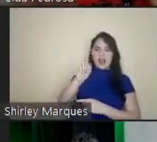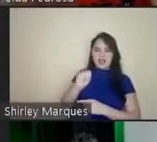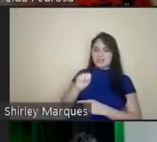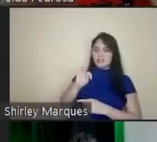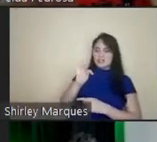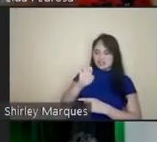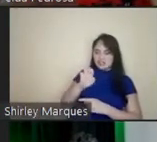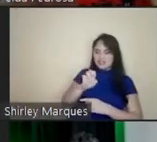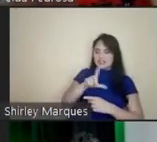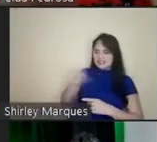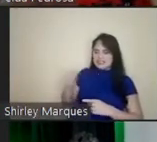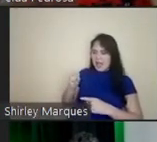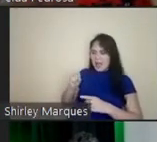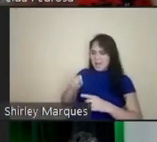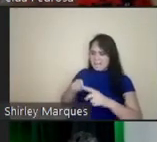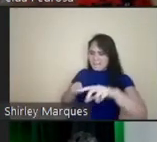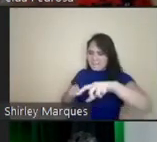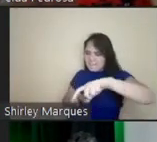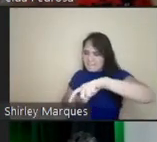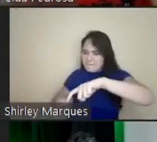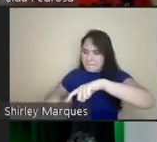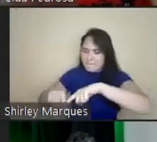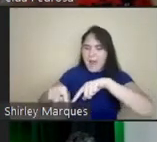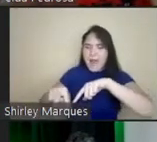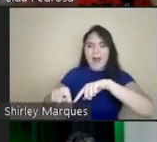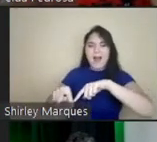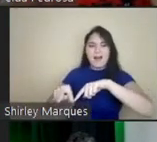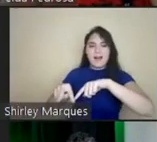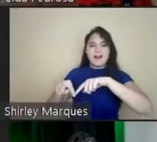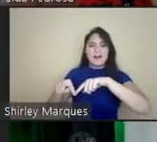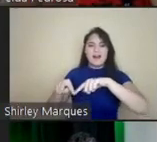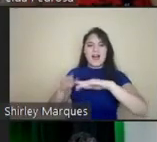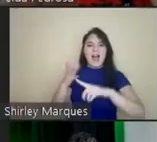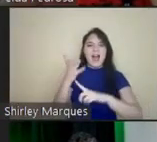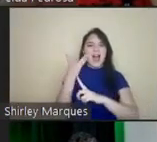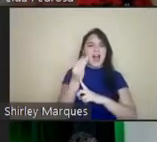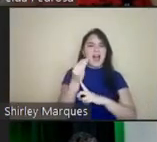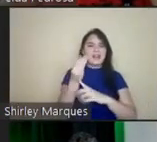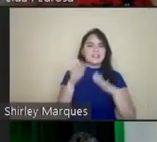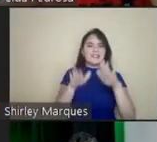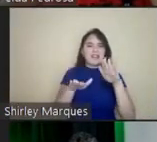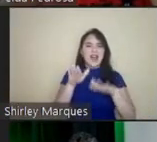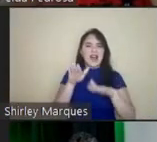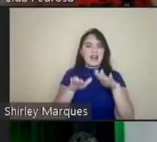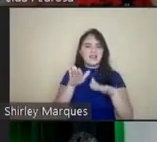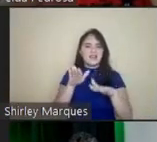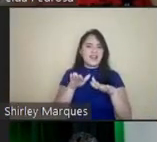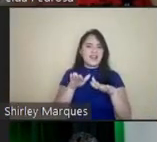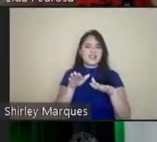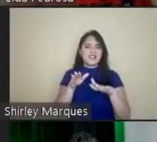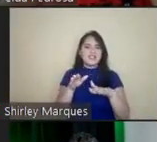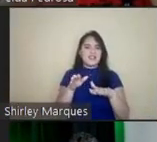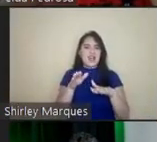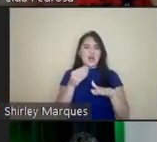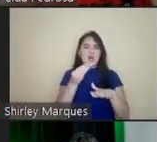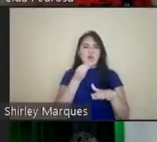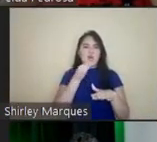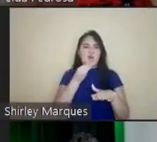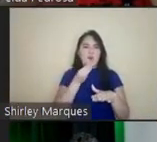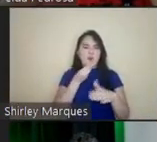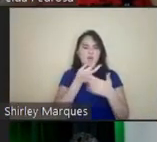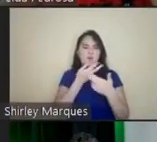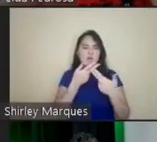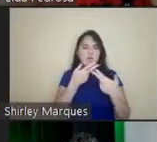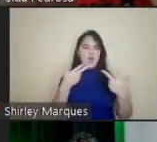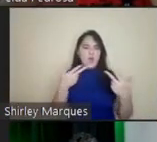num bote. A arte, porém, às vezes desqualifica o óbvio e produz o inesperado.